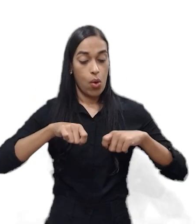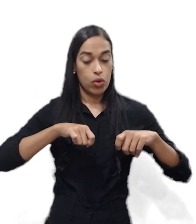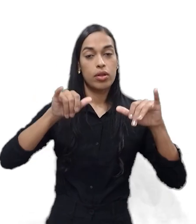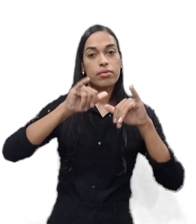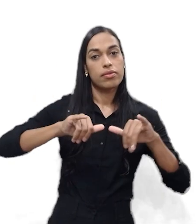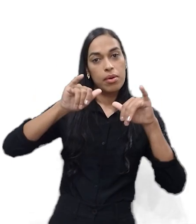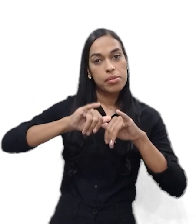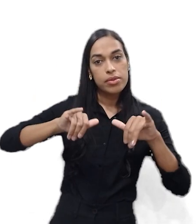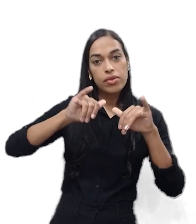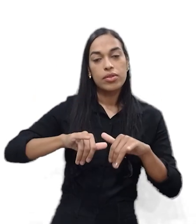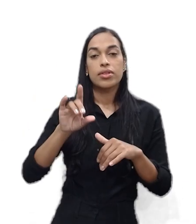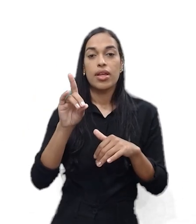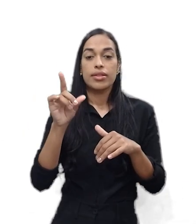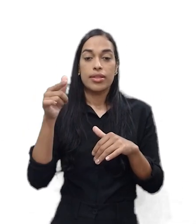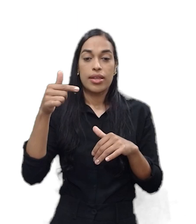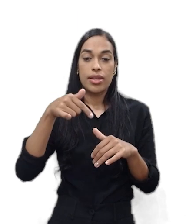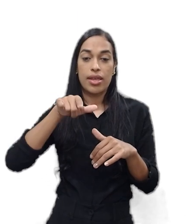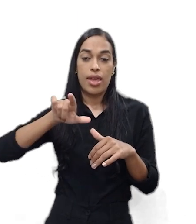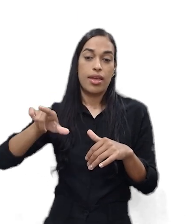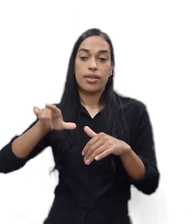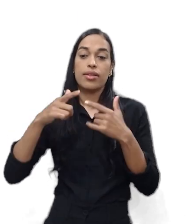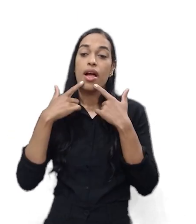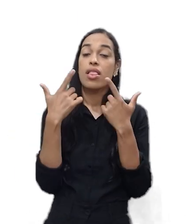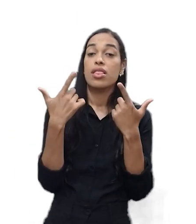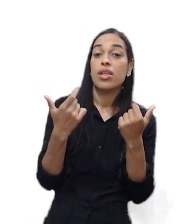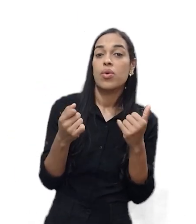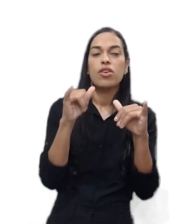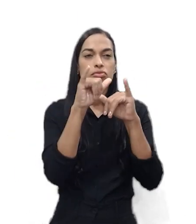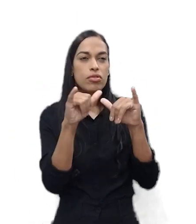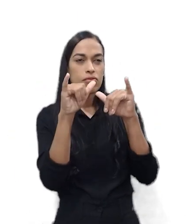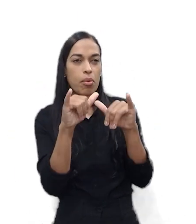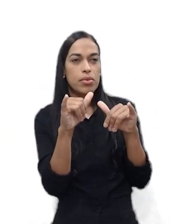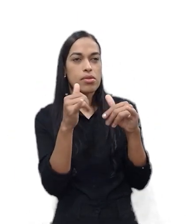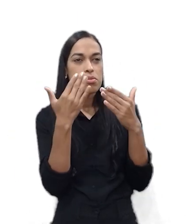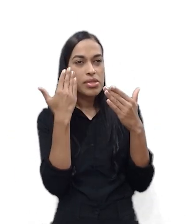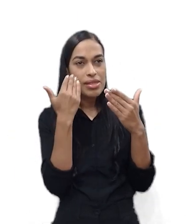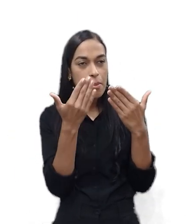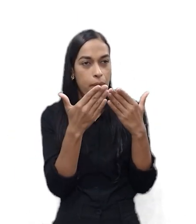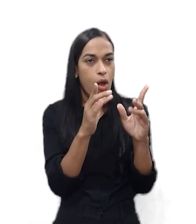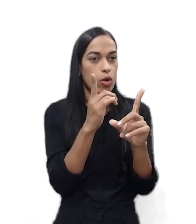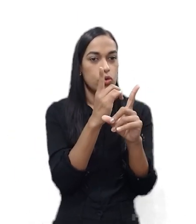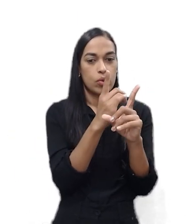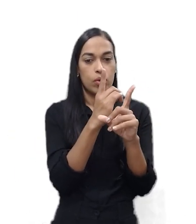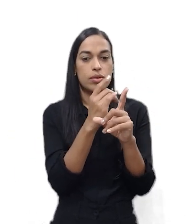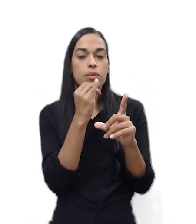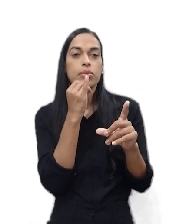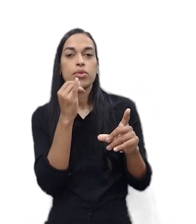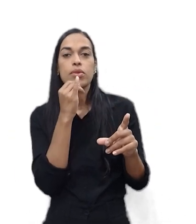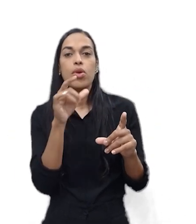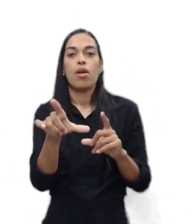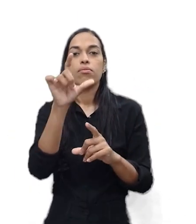de dados. A DQL é a linguagem de consulta de dados, onde encontramos o